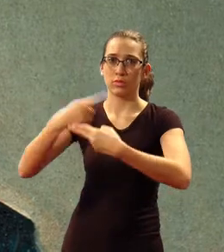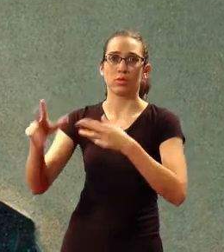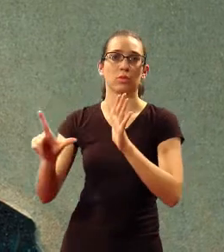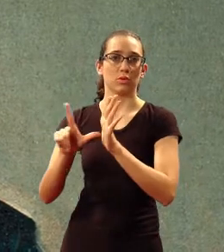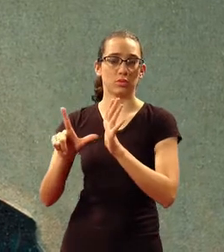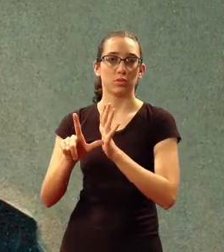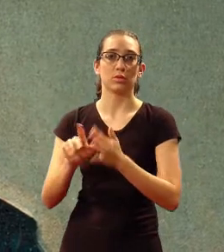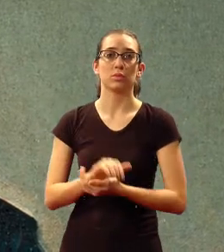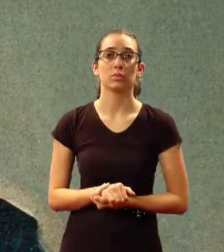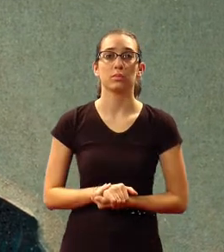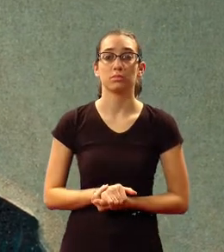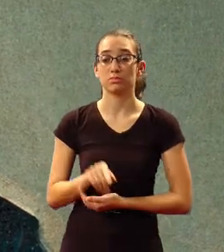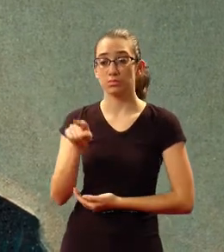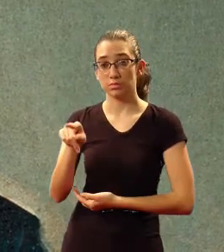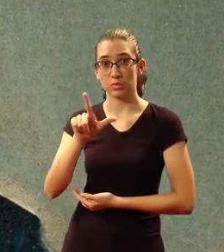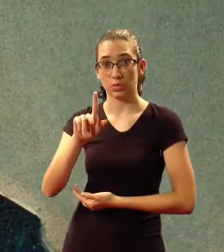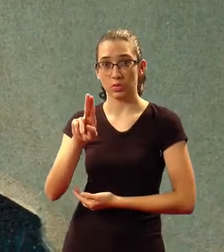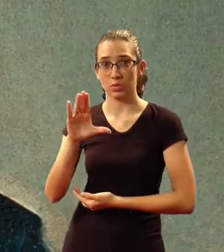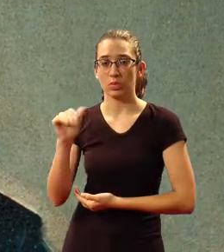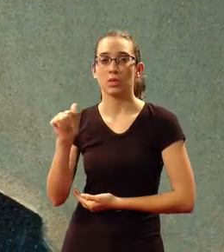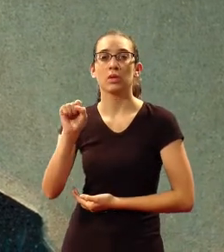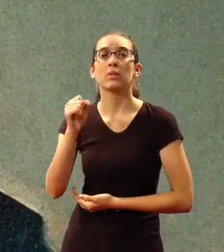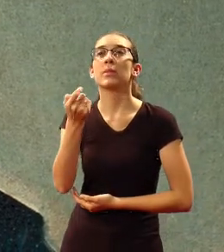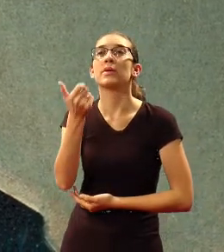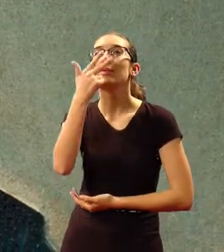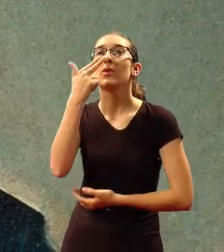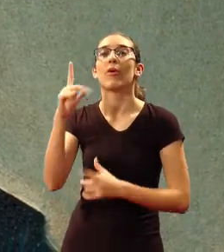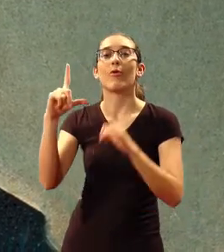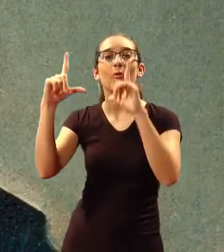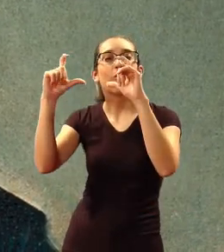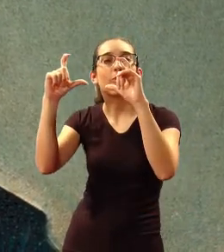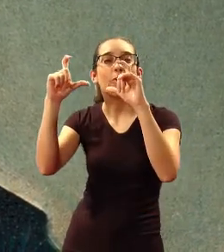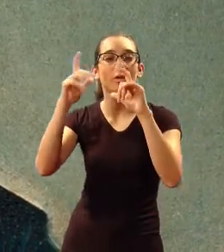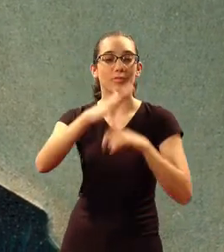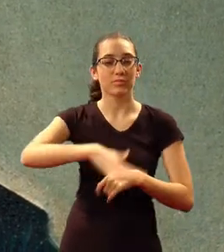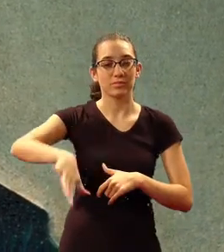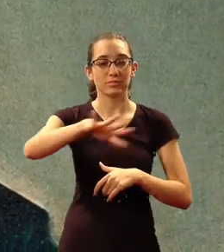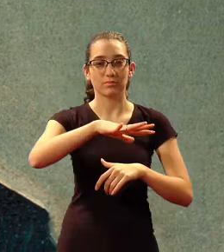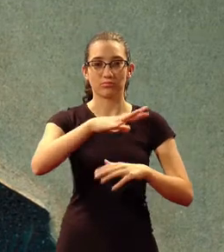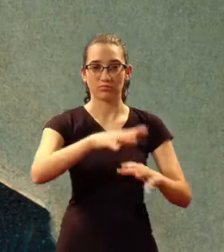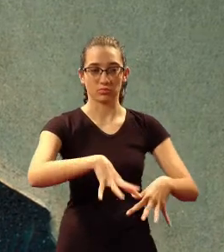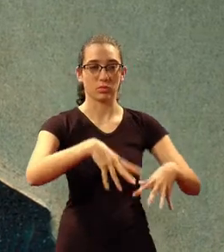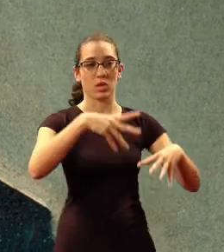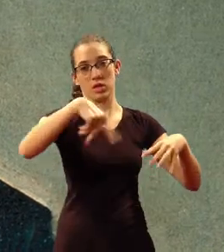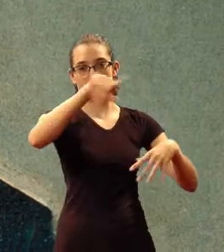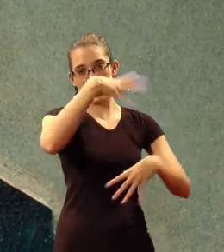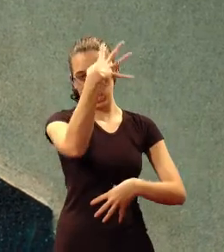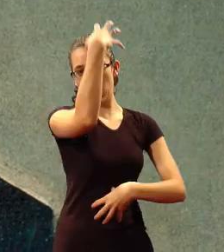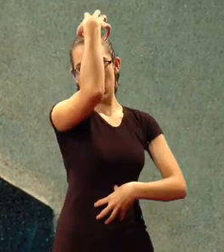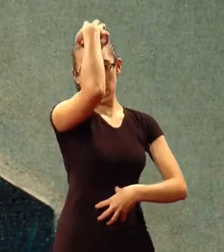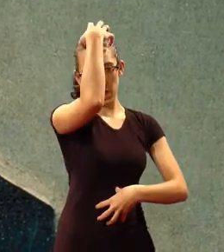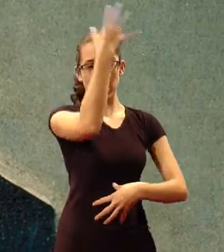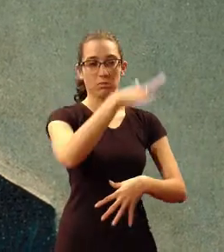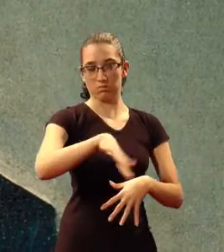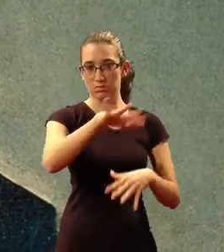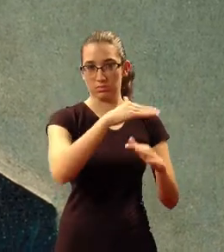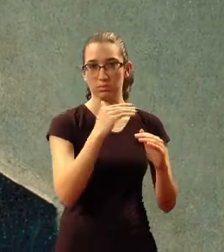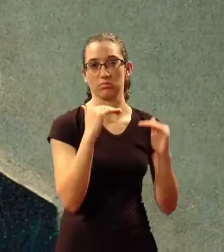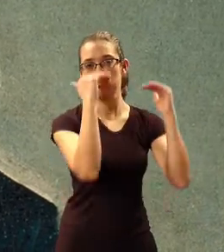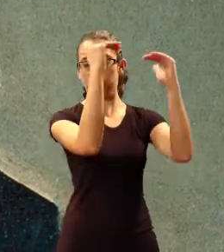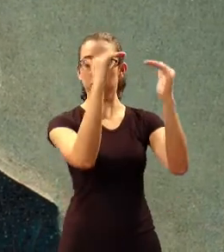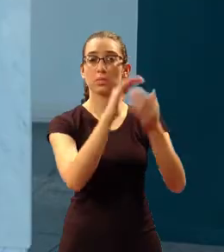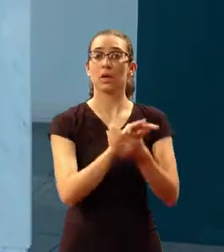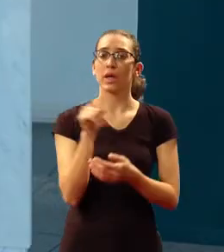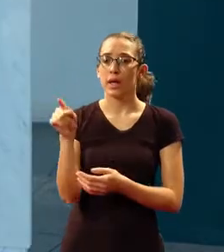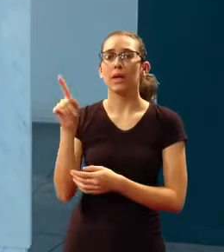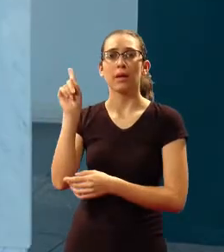reforma luterana. Que Lucas Cranach era o fotógrafo da corte e ele era, além de ser